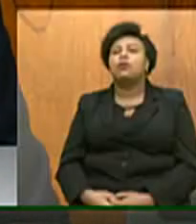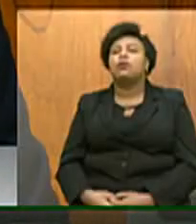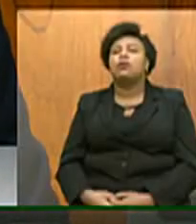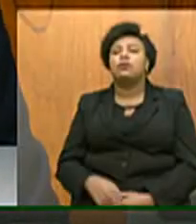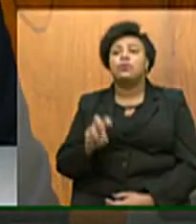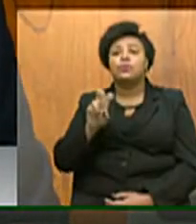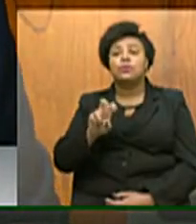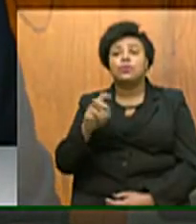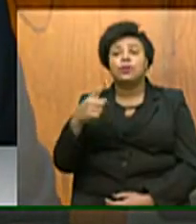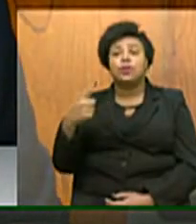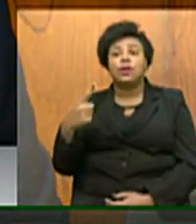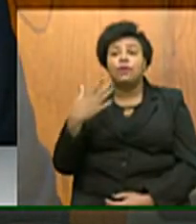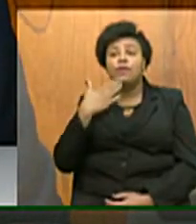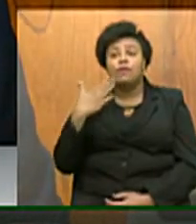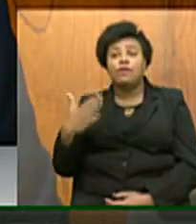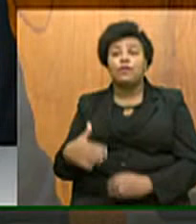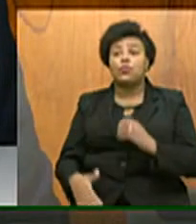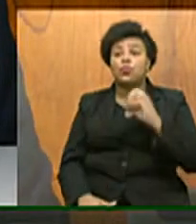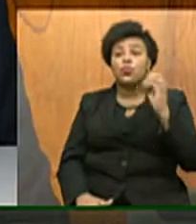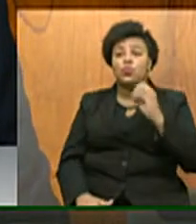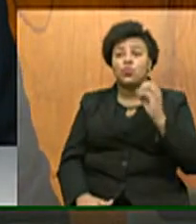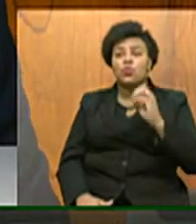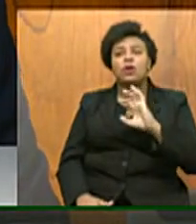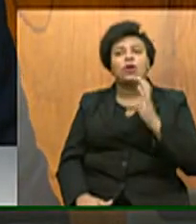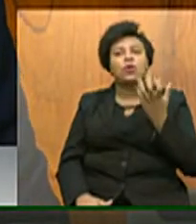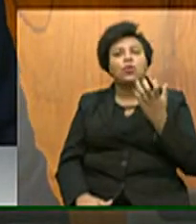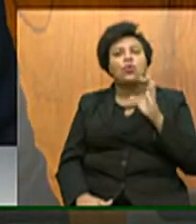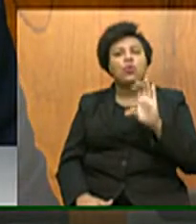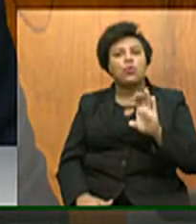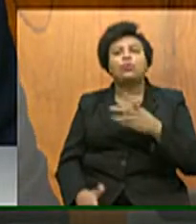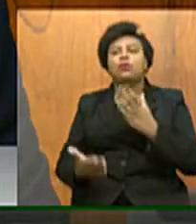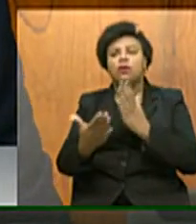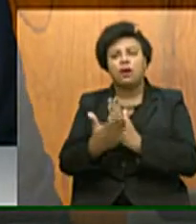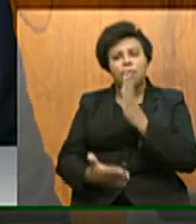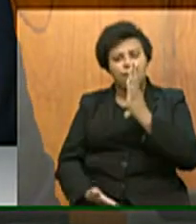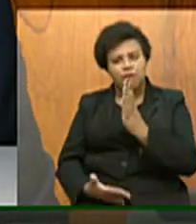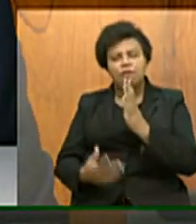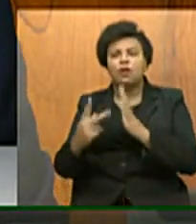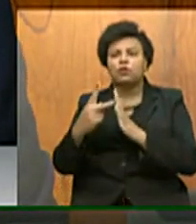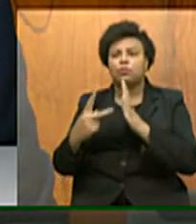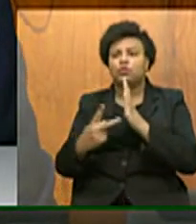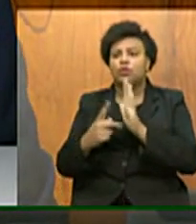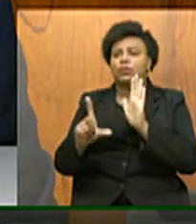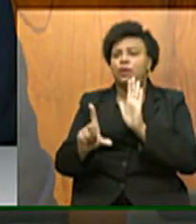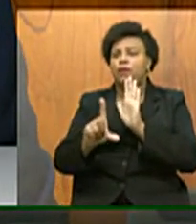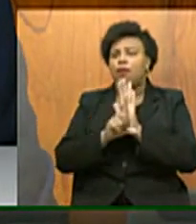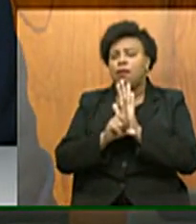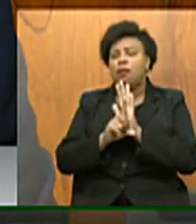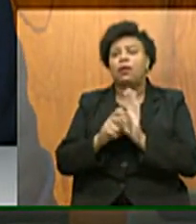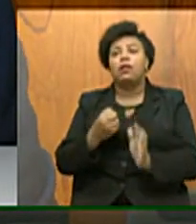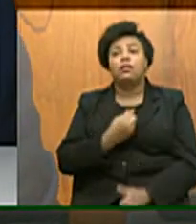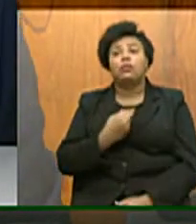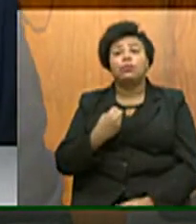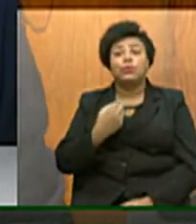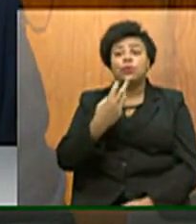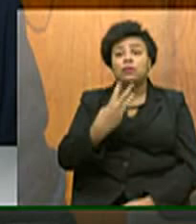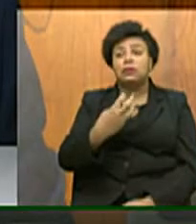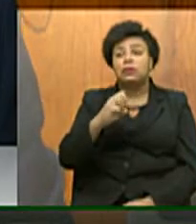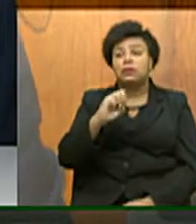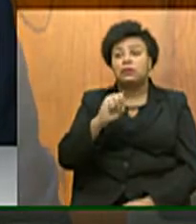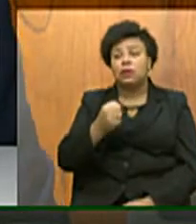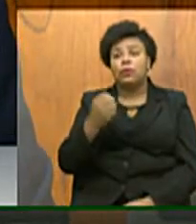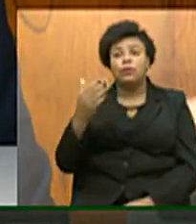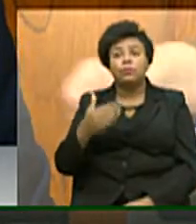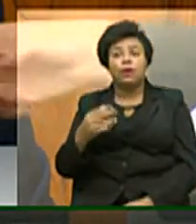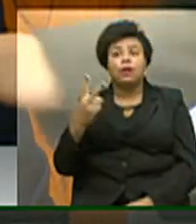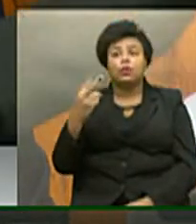Com 51 votos favoráveis e nenhum voto contrário, está aprovado o projeto de lei 38/2018, de